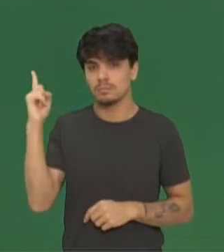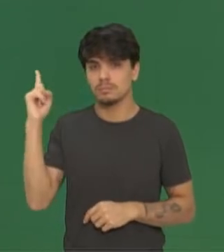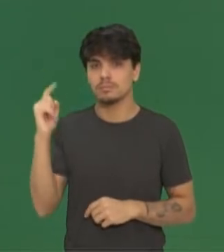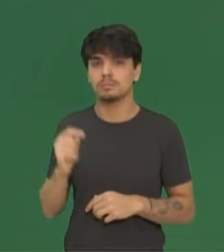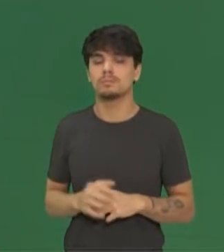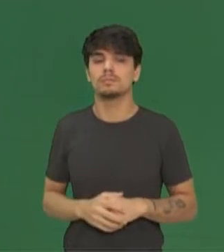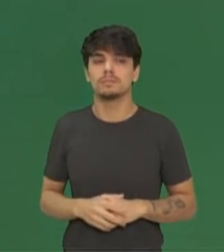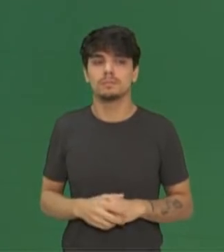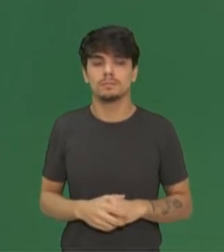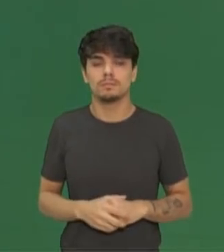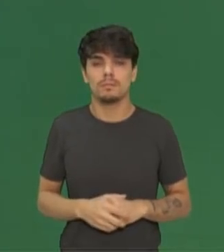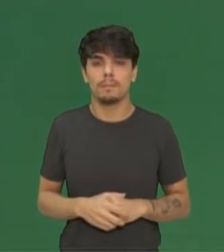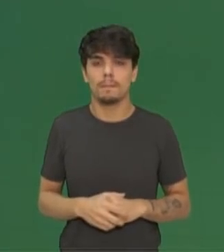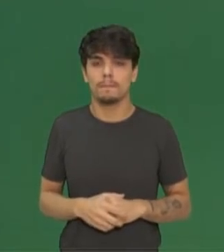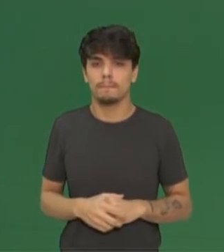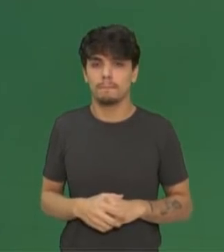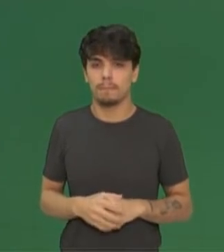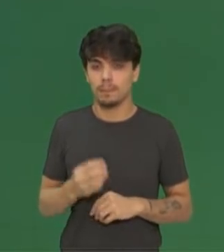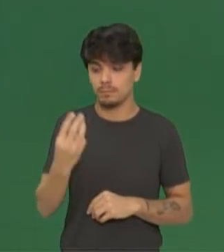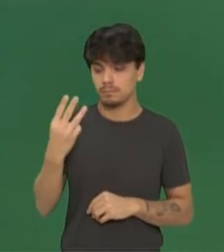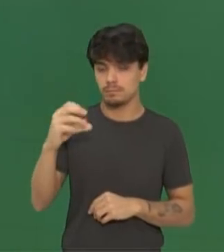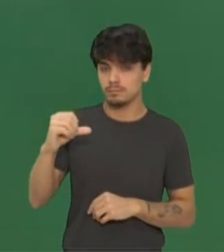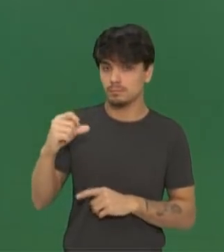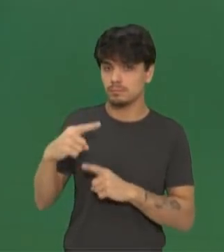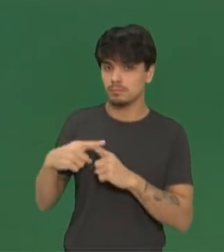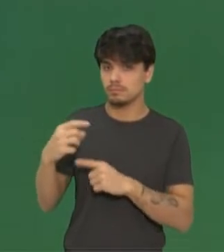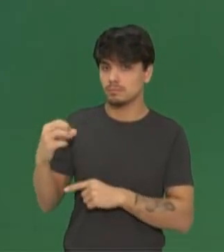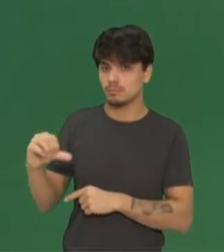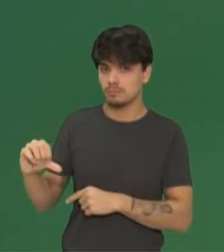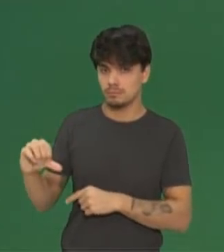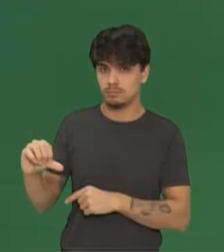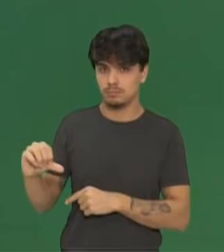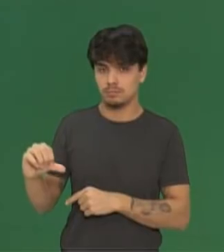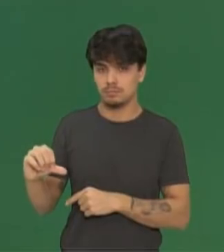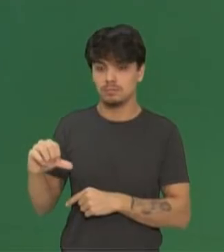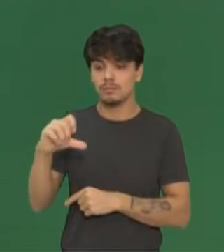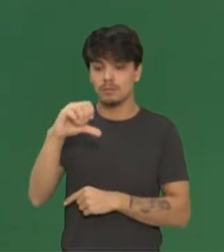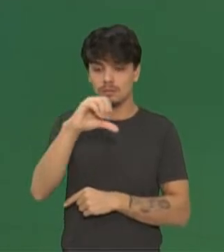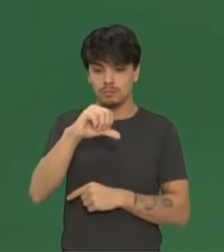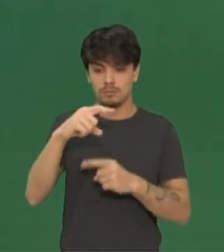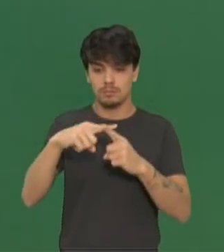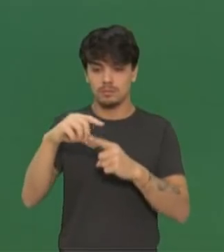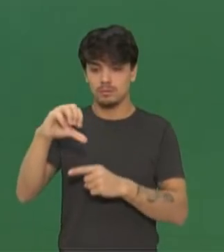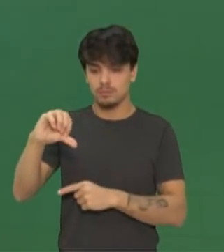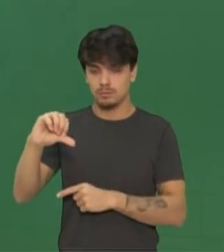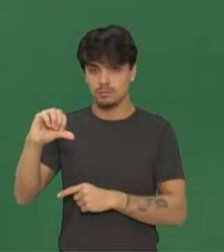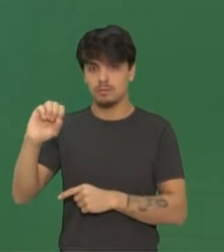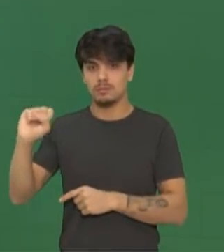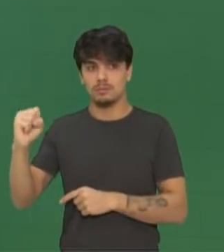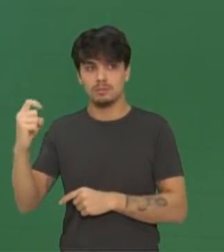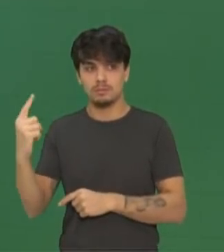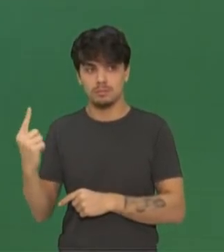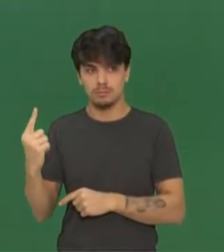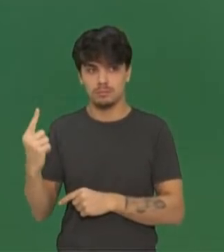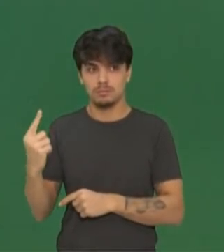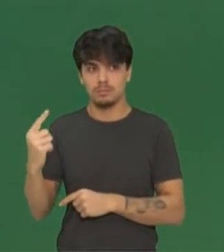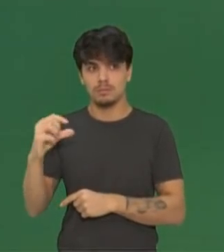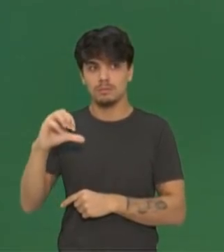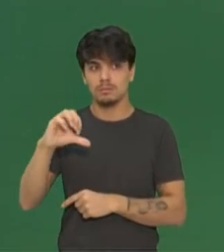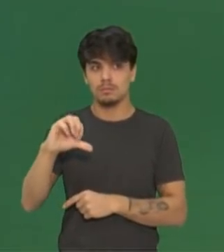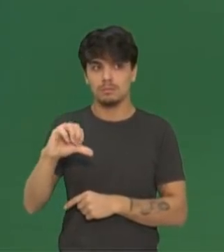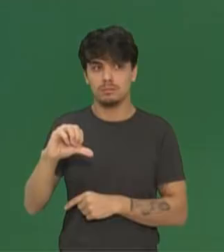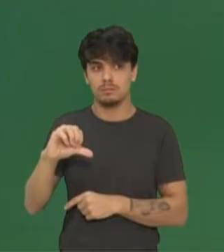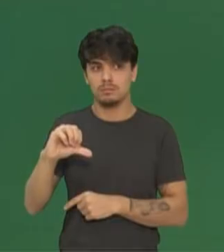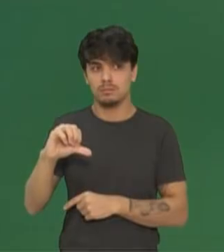39 vezes 9. 9 vezes 9, 81. 9 vezes 3, 27,